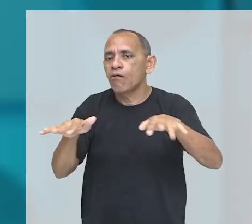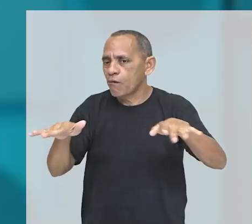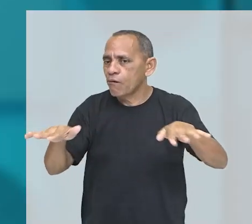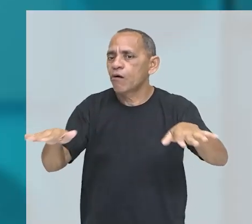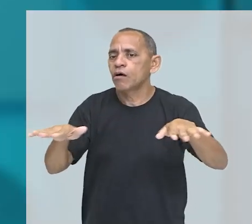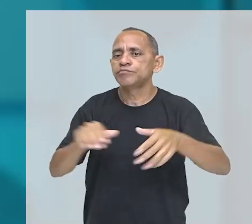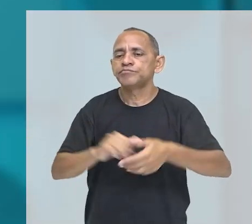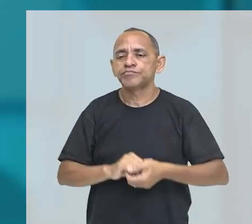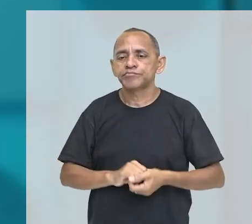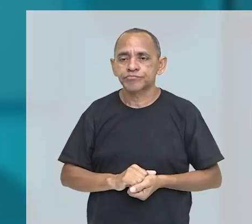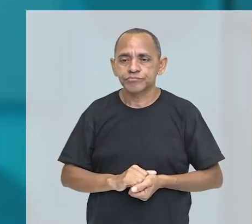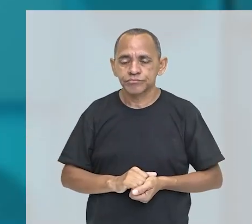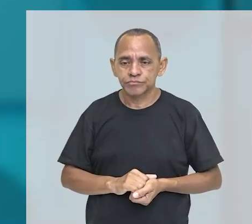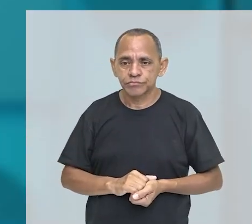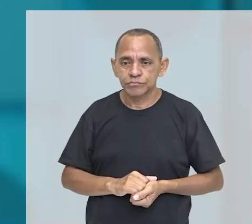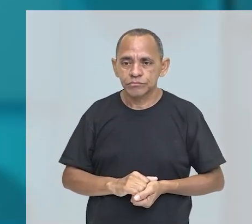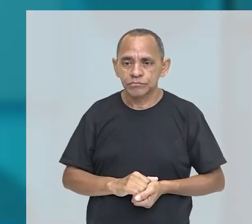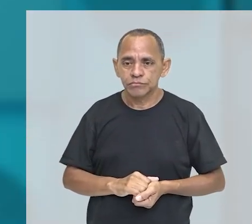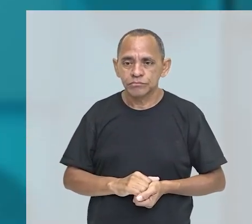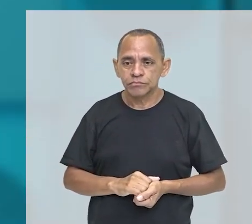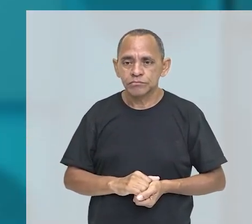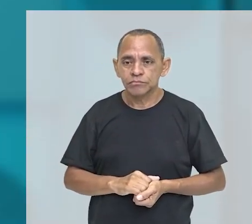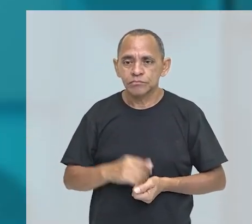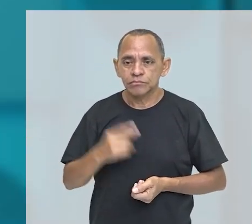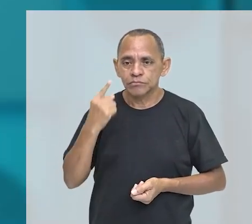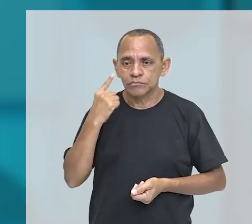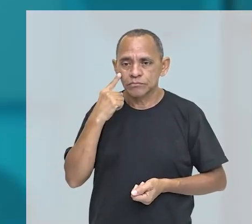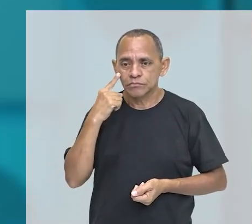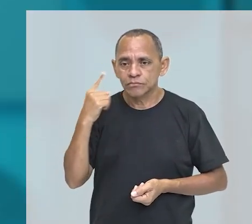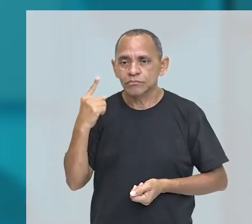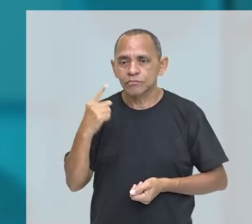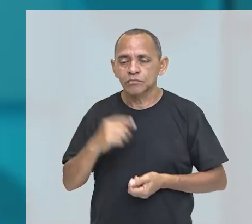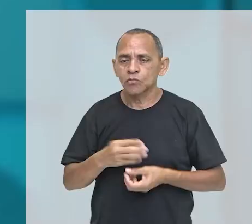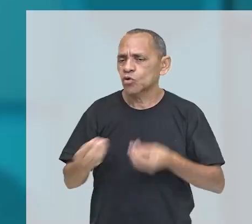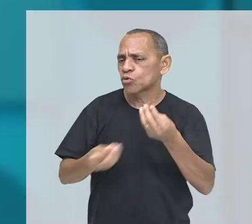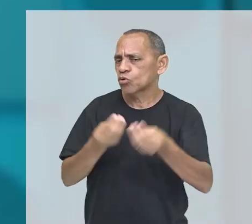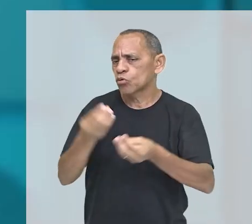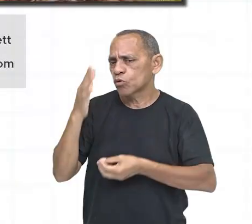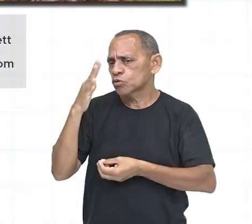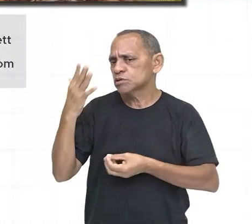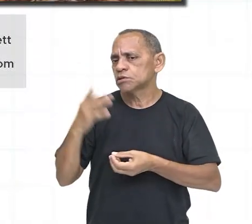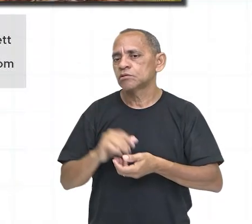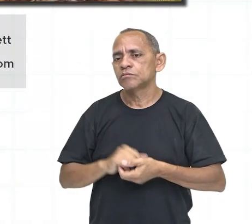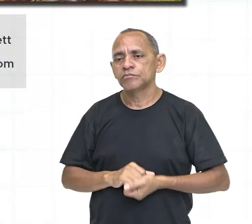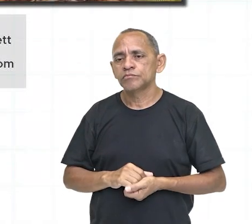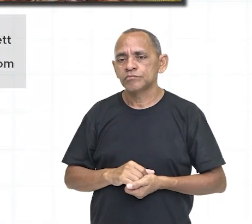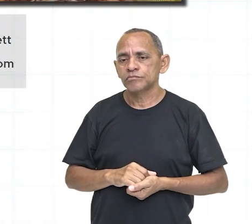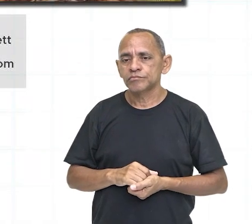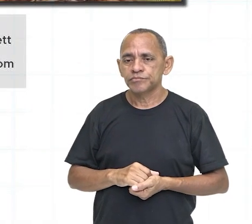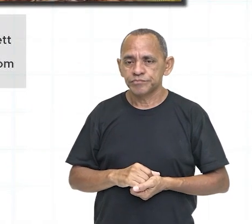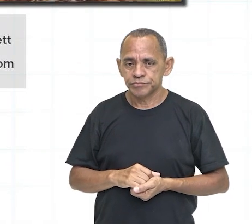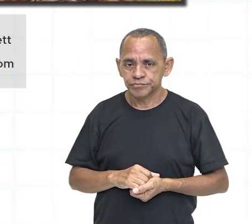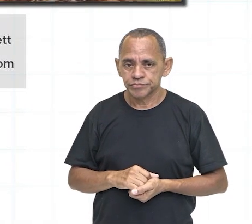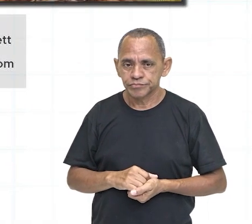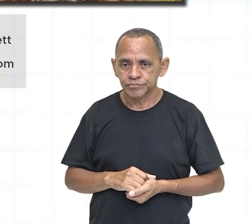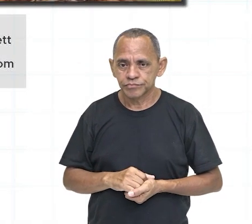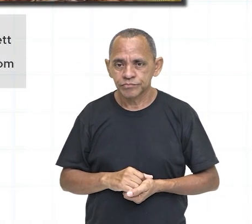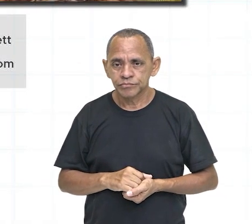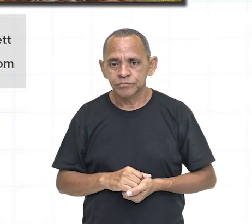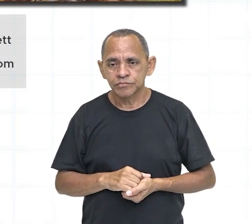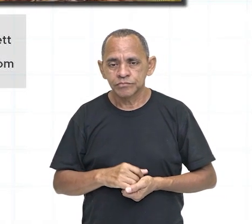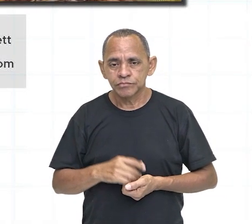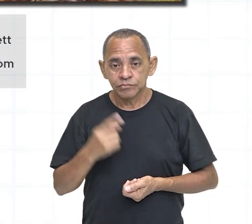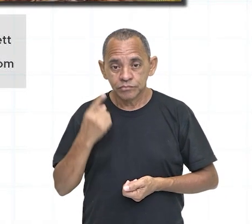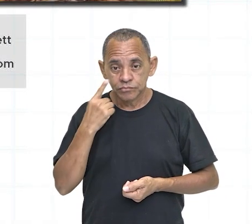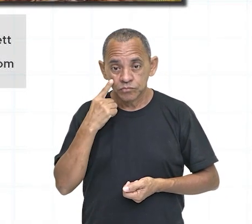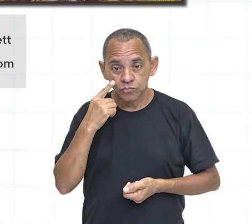espalhando. Então vamos acompanhar um pouquinho mais sobre essa expansão. Acompanhe comigo aqui na imagem. Então olha só, nessa imagem